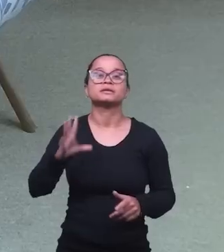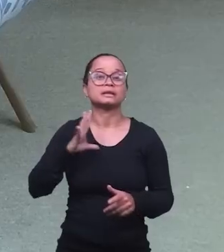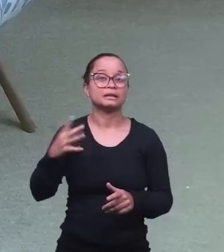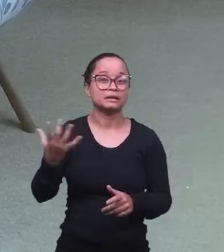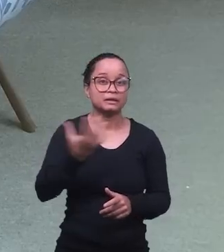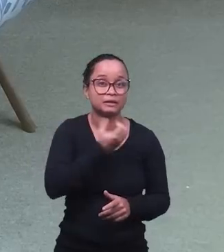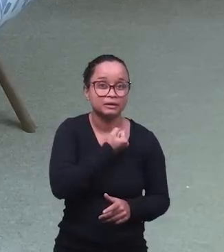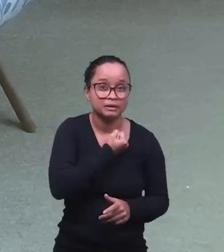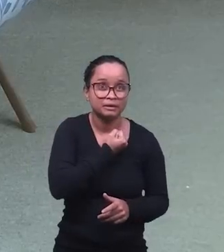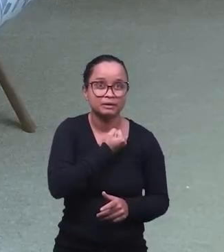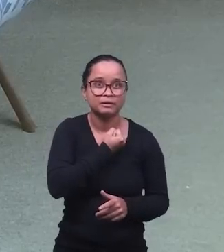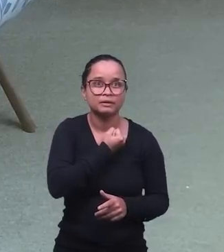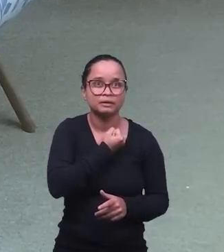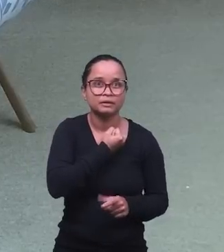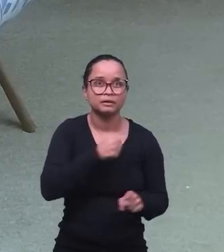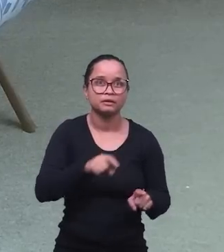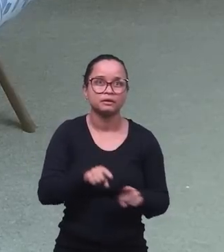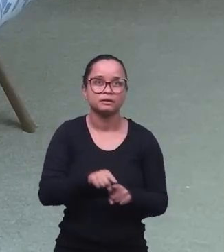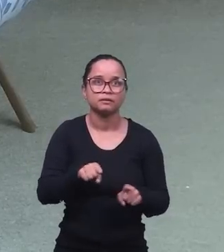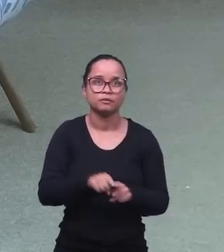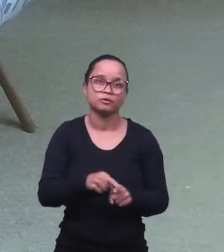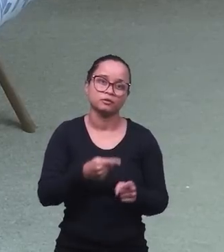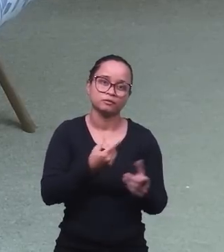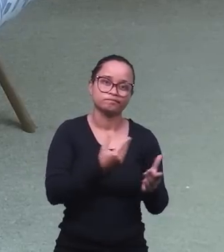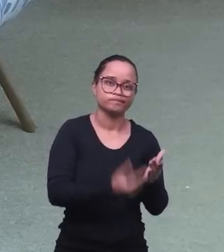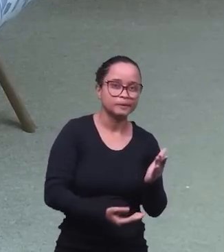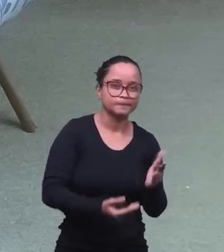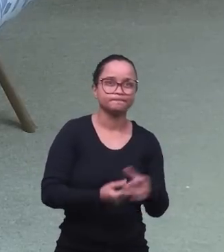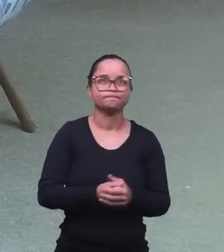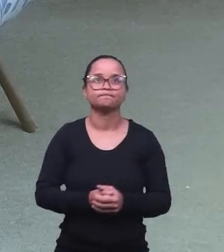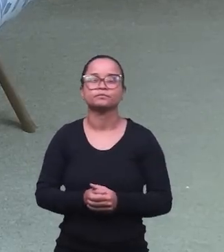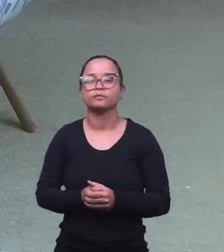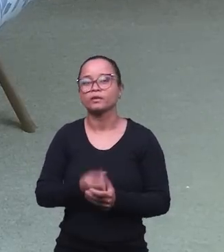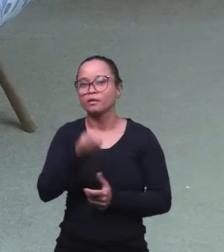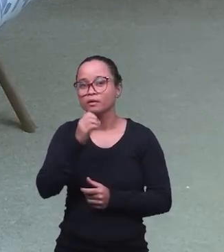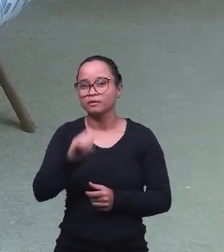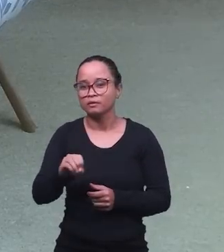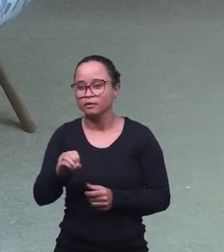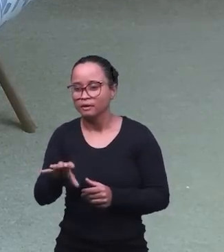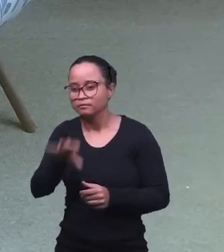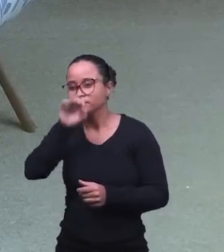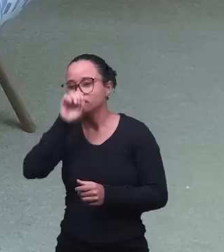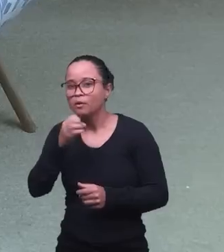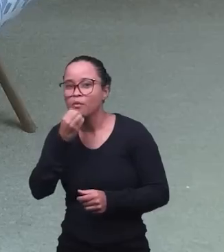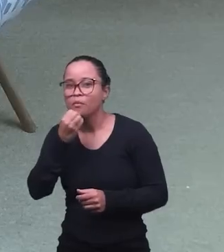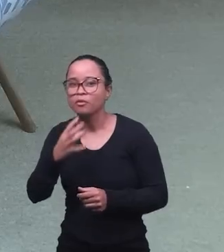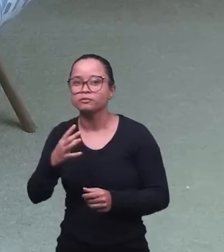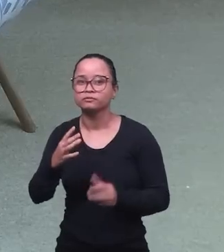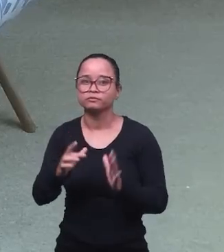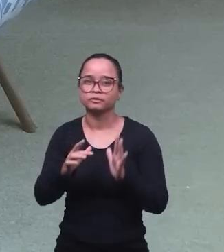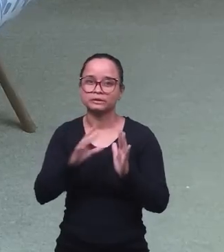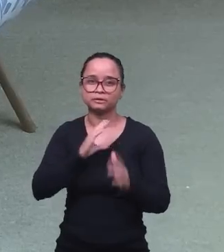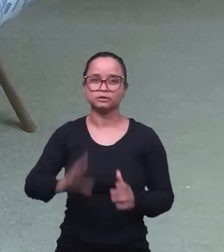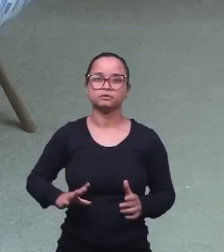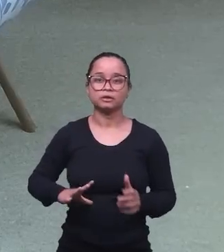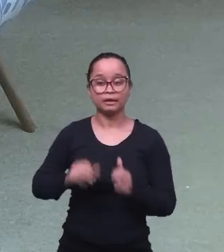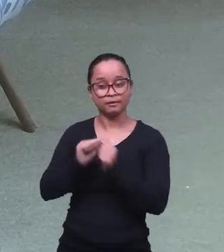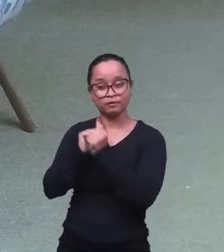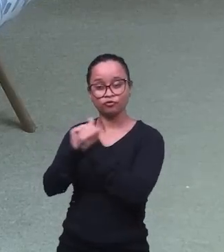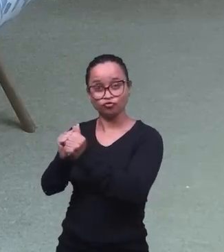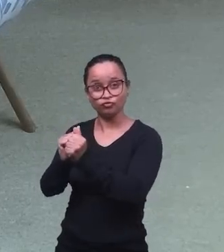salvam, nos que se perdem. Ou seja, o bom cheiro de Cristo, ele acompanha a vida da